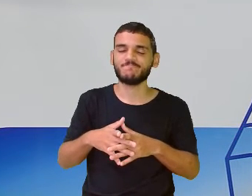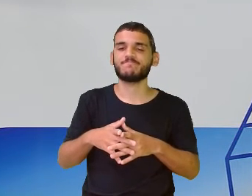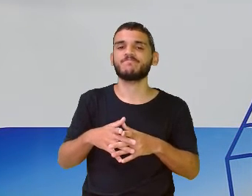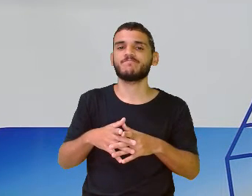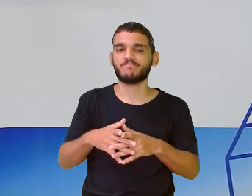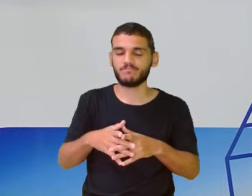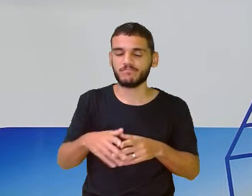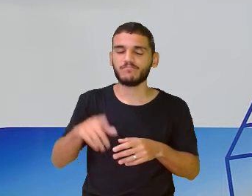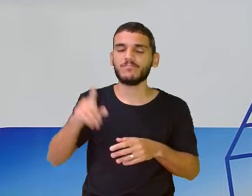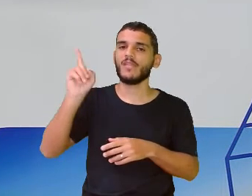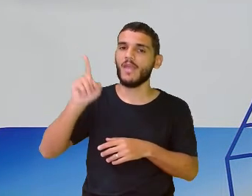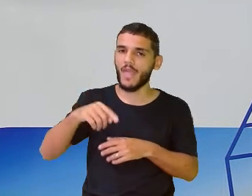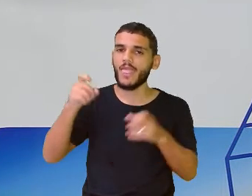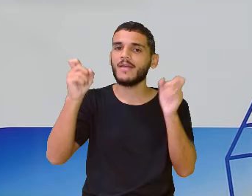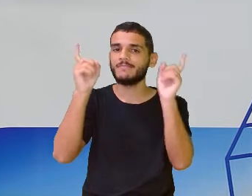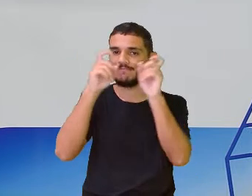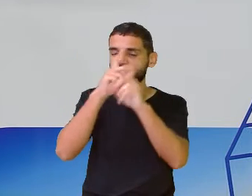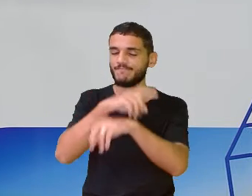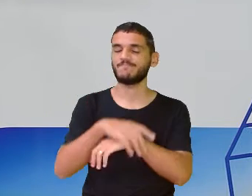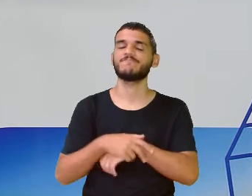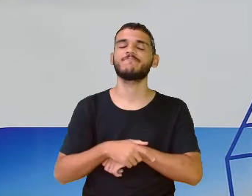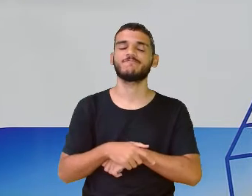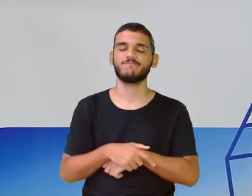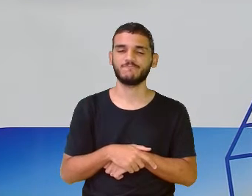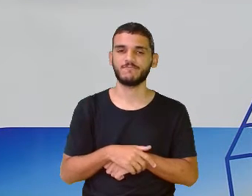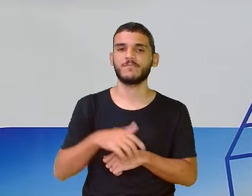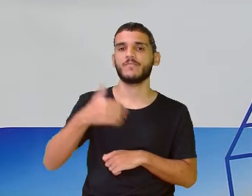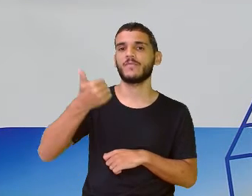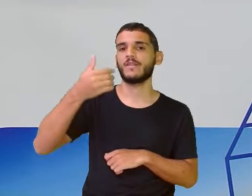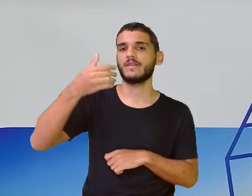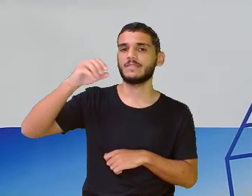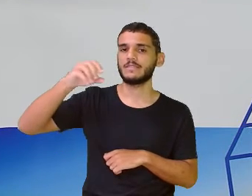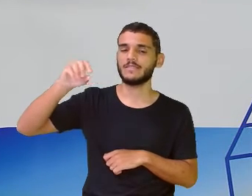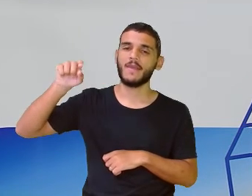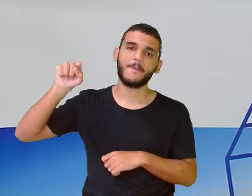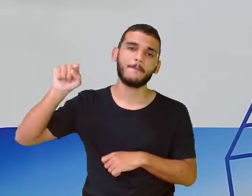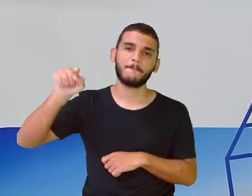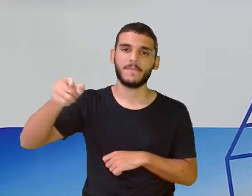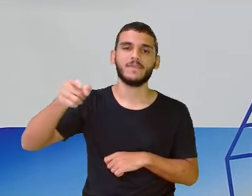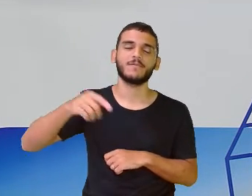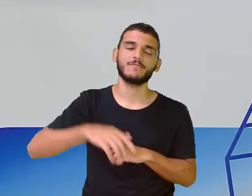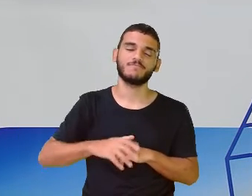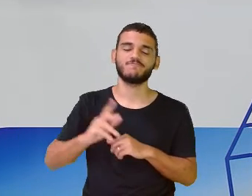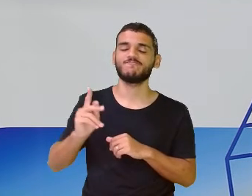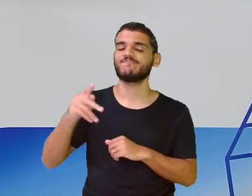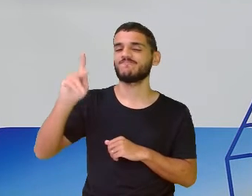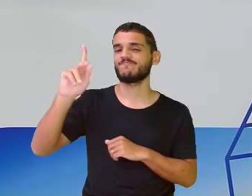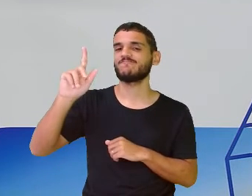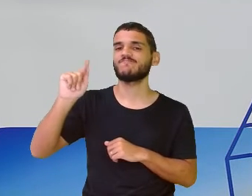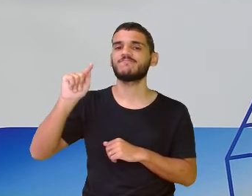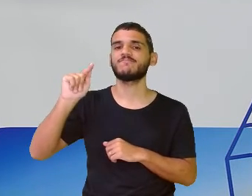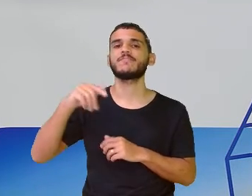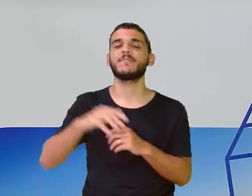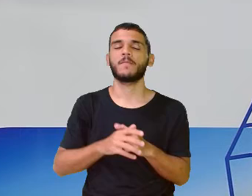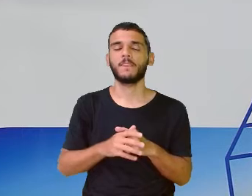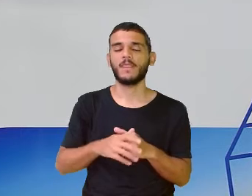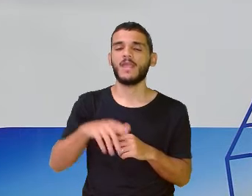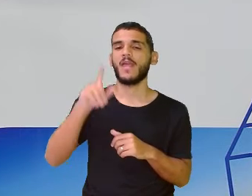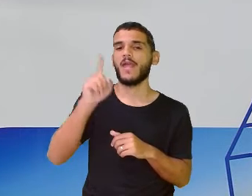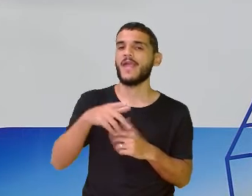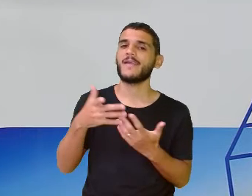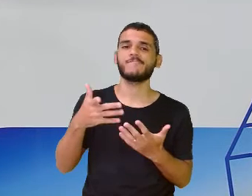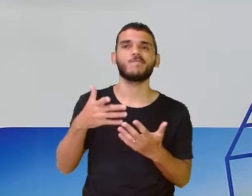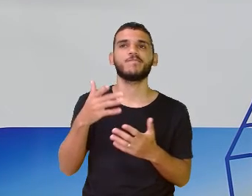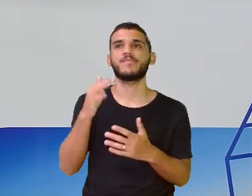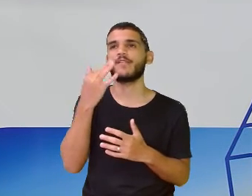seriam 100 mil quilos de lixo todos os dias. Em sua maioria, material orgânico, resto